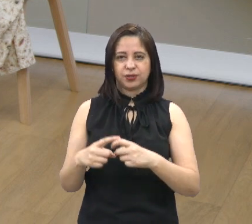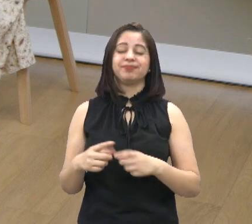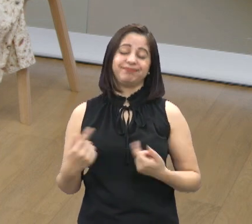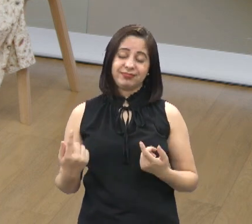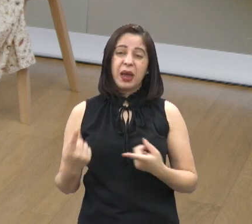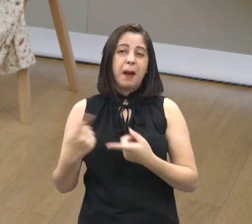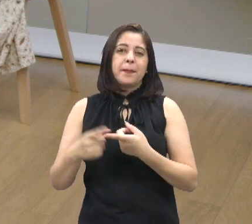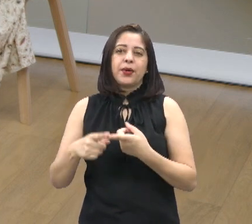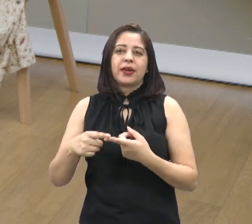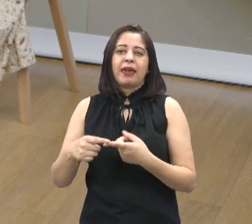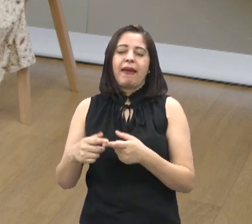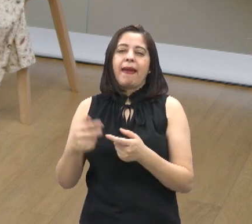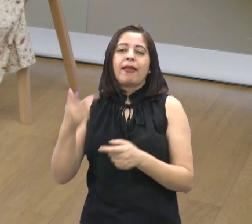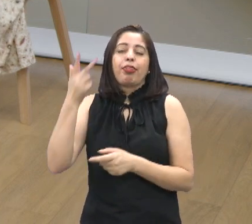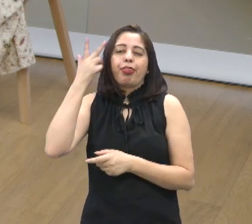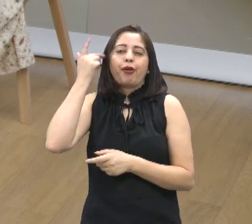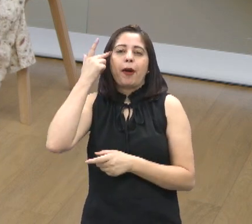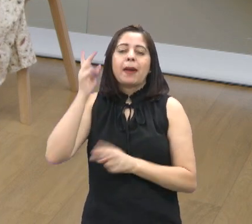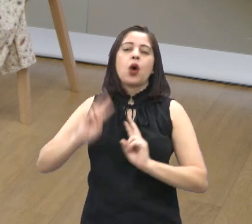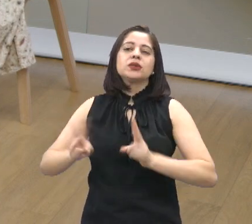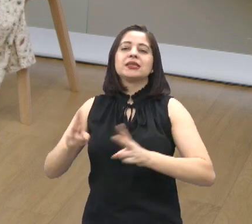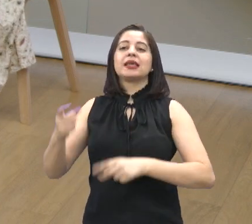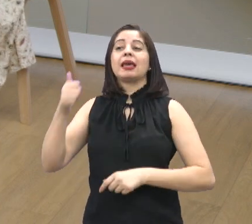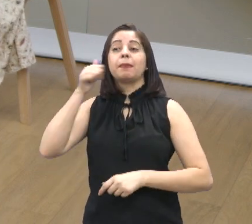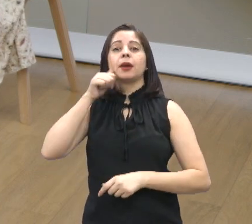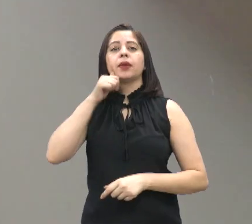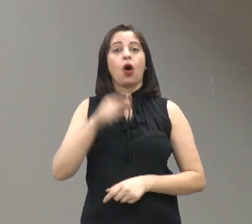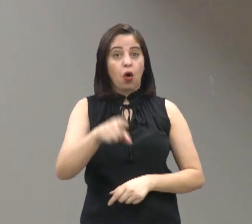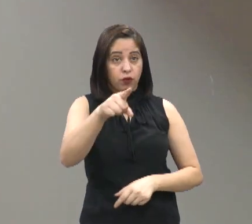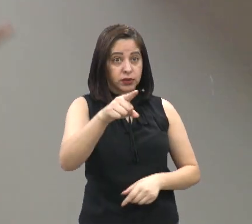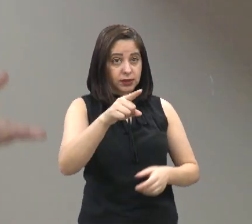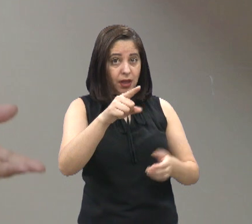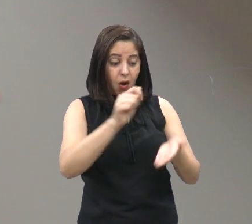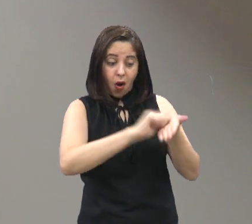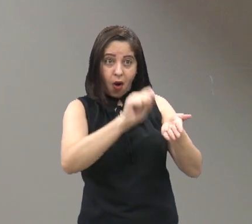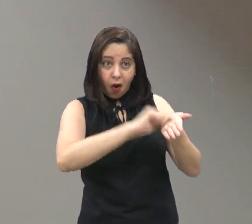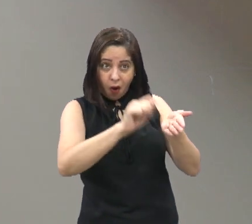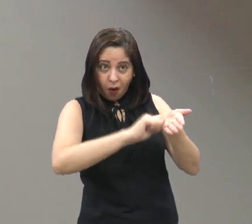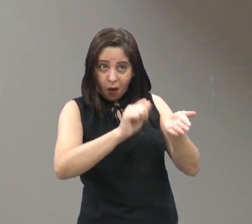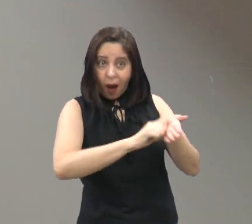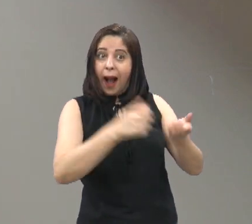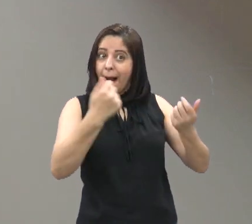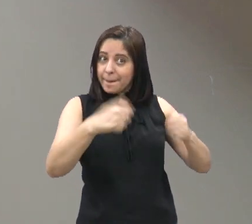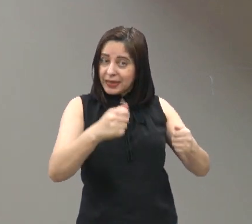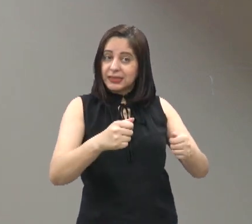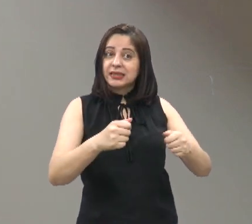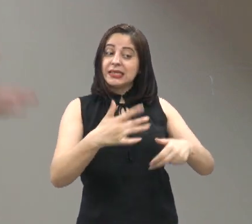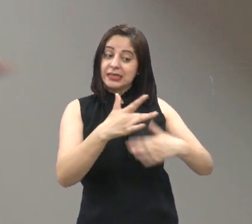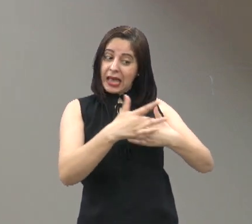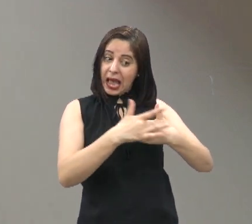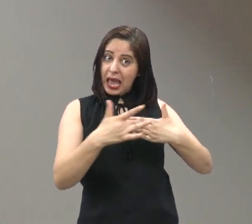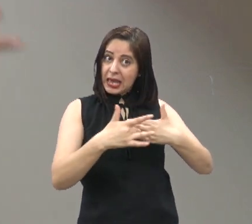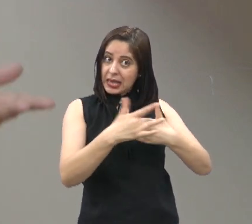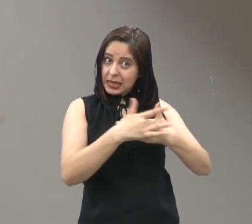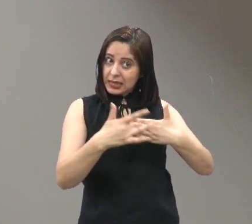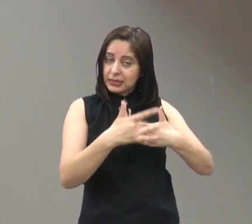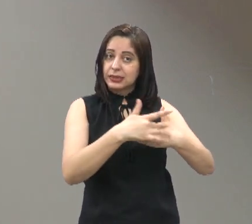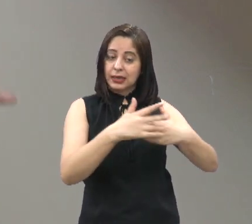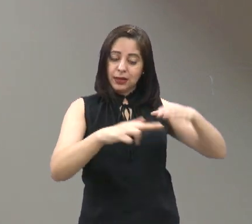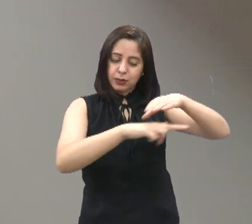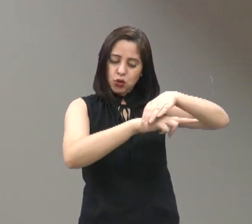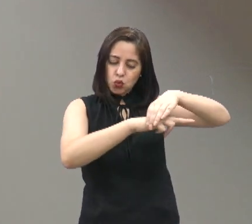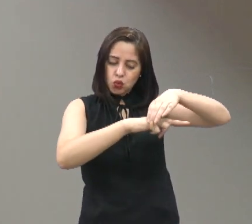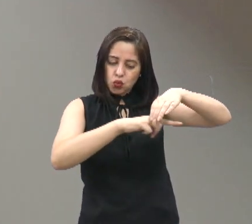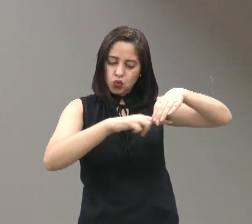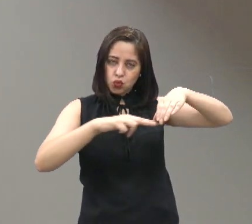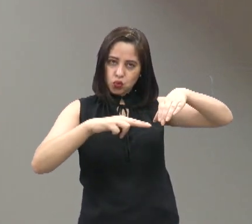na consulta, né? Então, as mulheres que estão em casa, já anota aí mais esse exame na rotina de cuidados com a saúde do esposo, enfim, do filho, né,